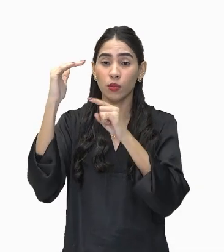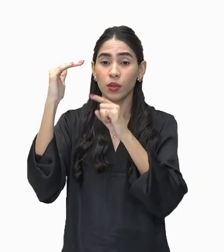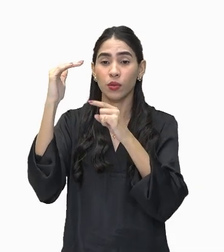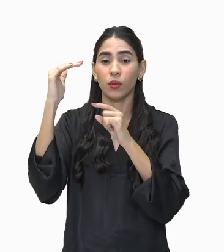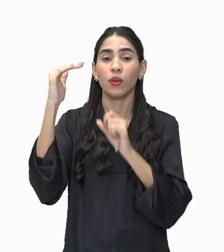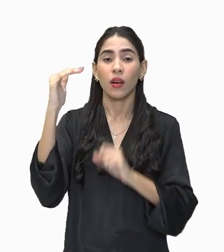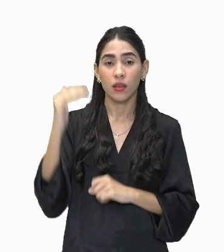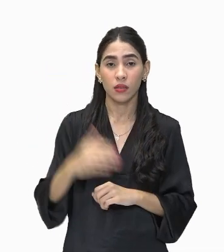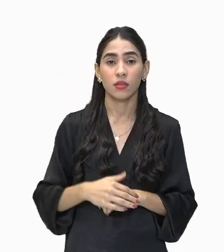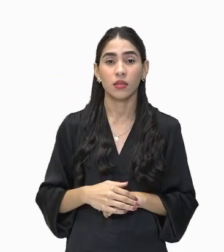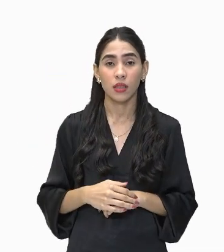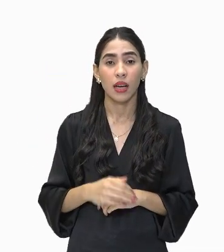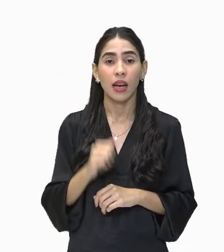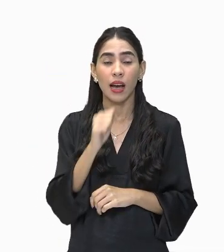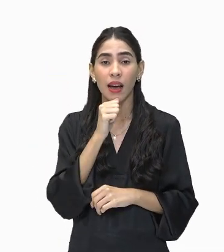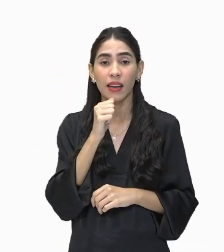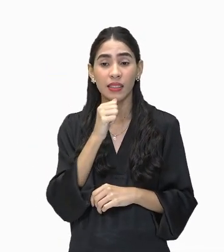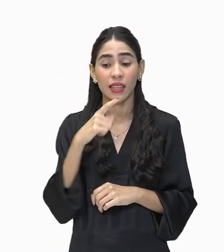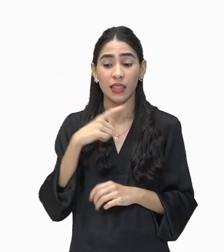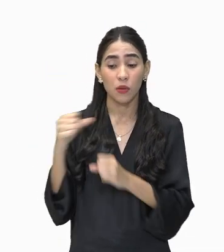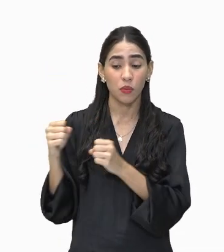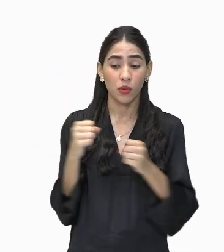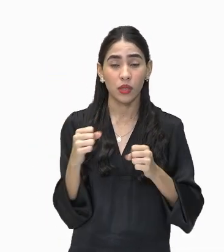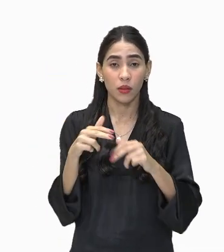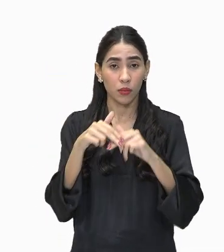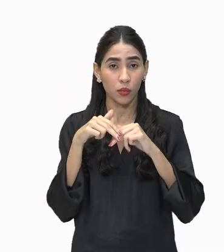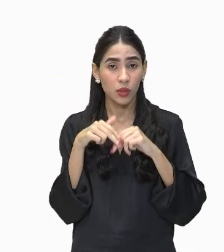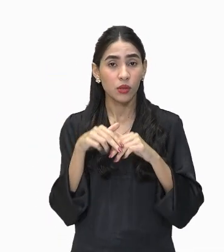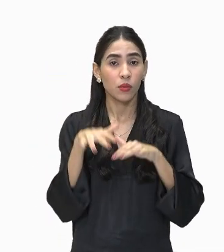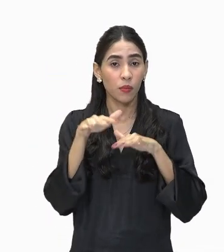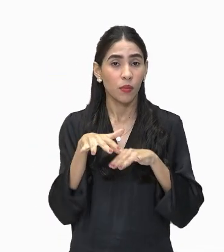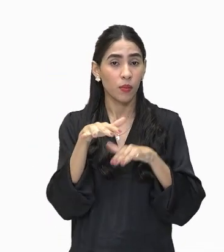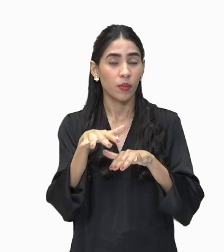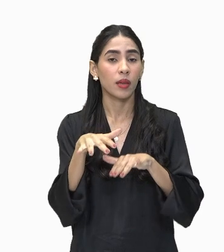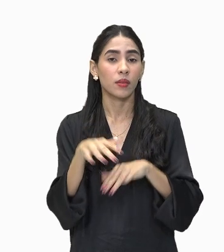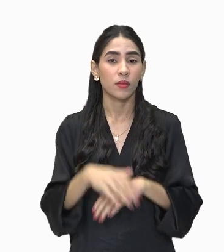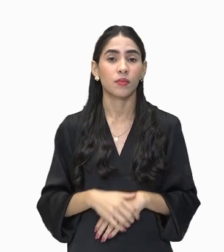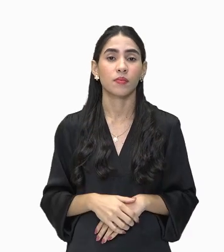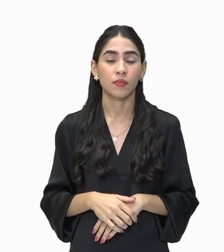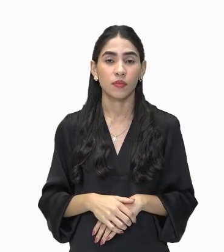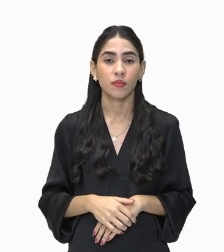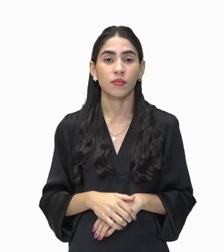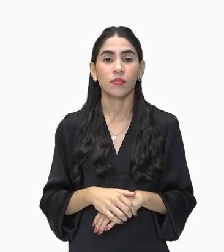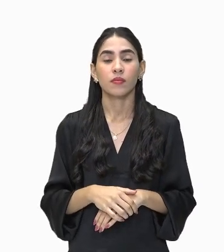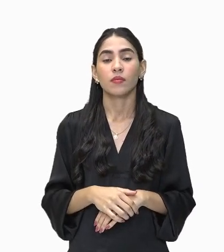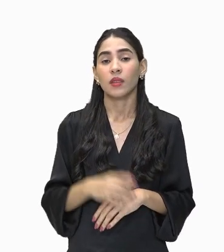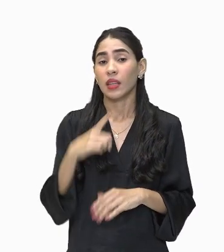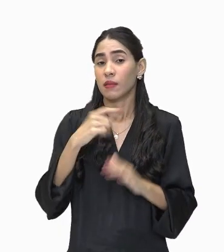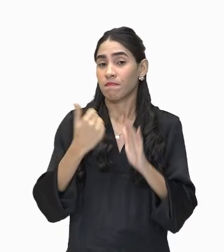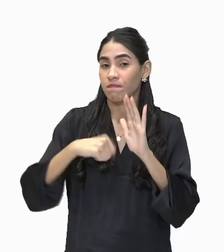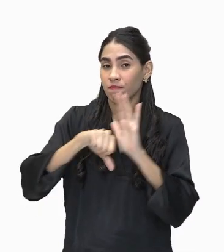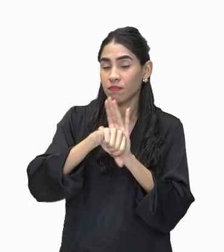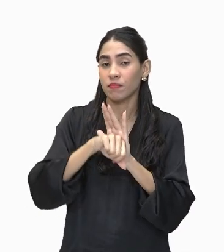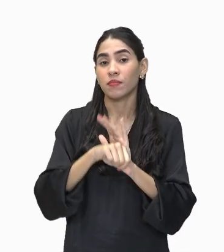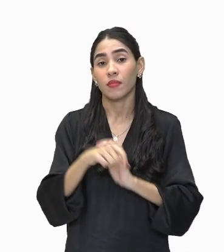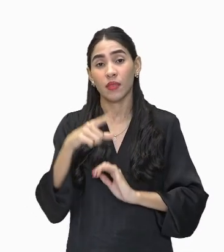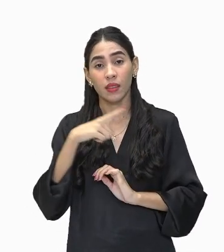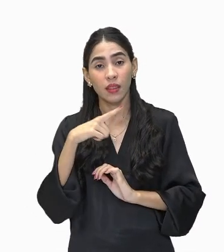que estão no poder. Então, por isso, esses movimentos eles são, então, criminalizados. Existe aí